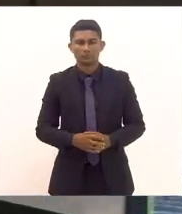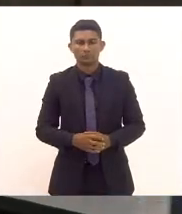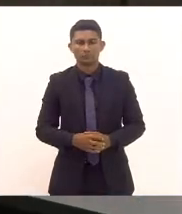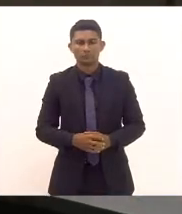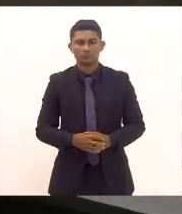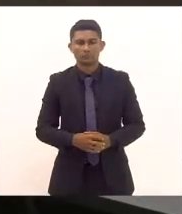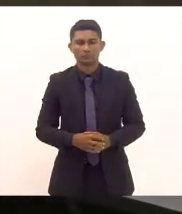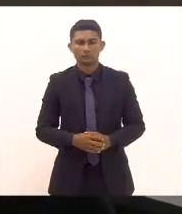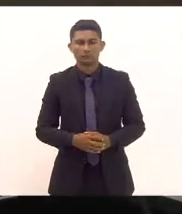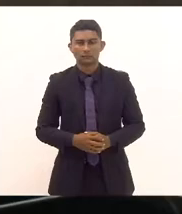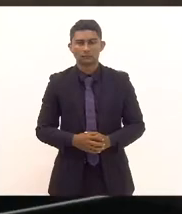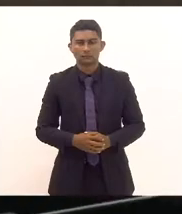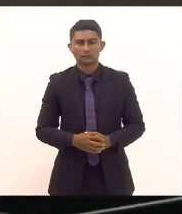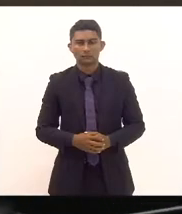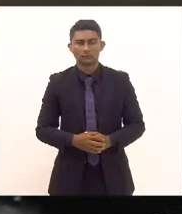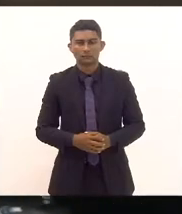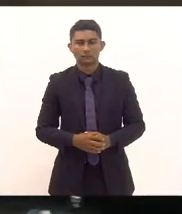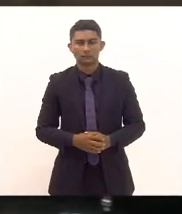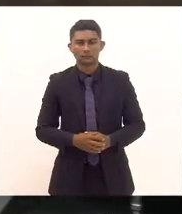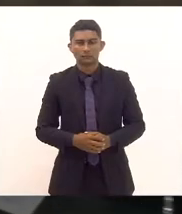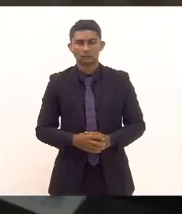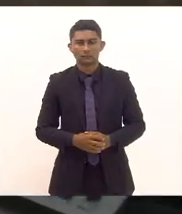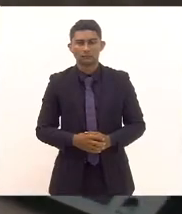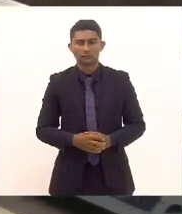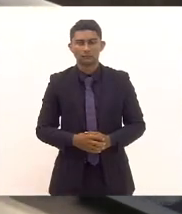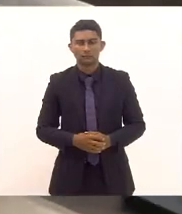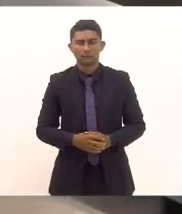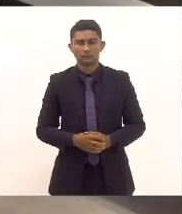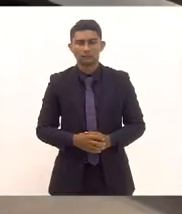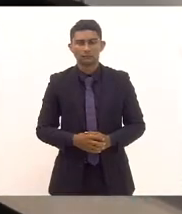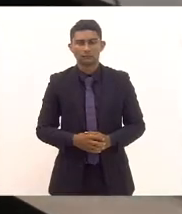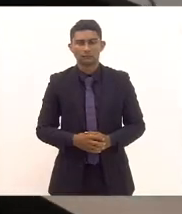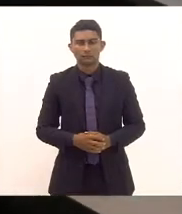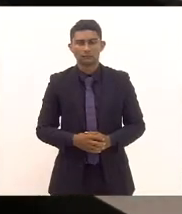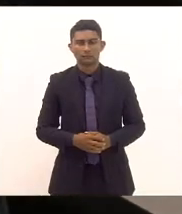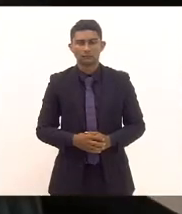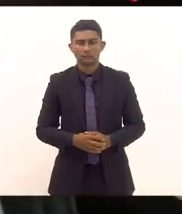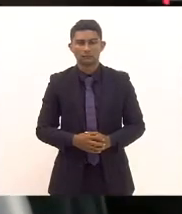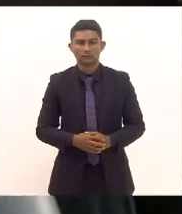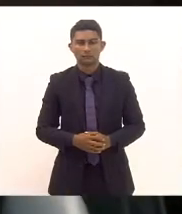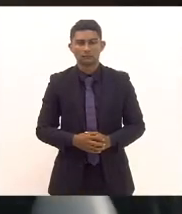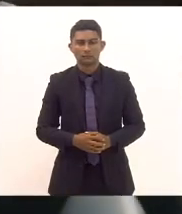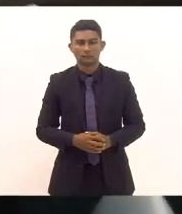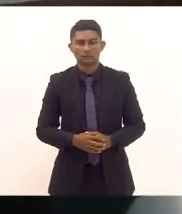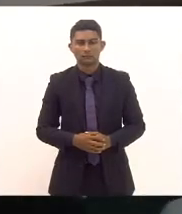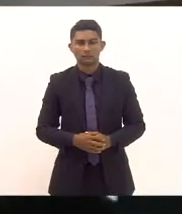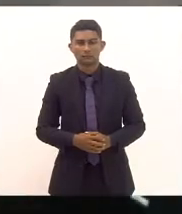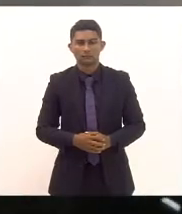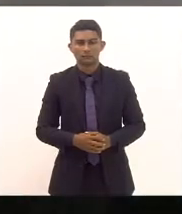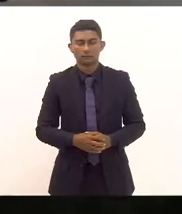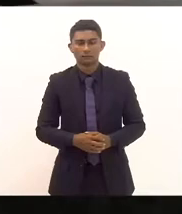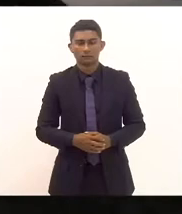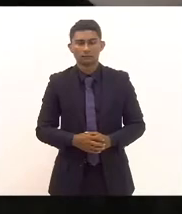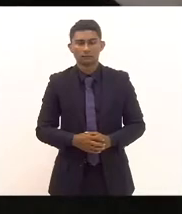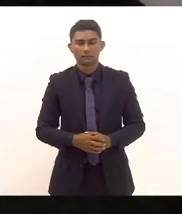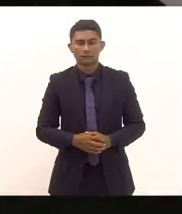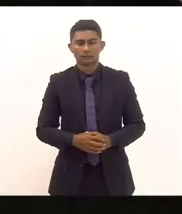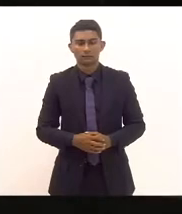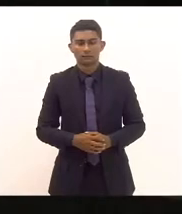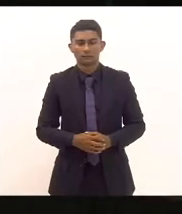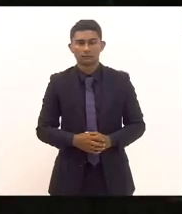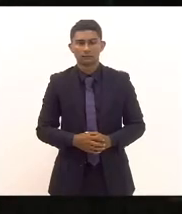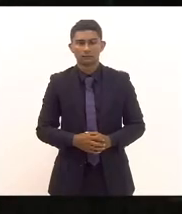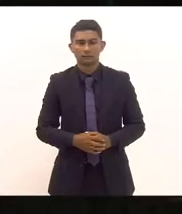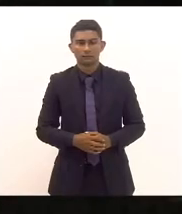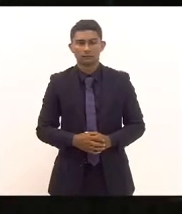E aí E aí E aí